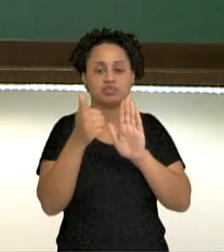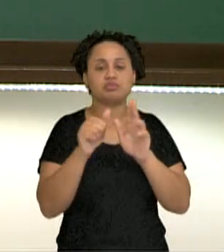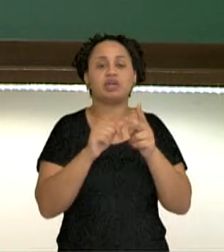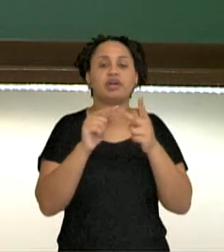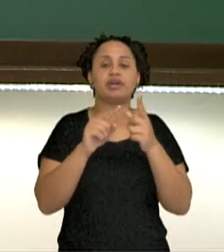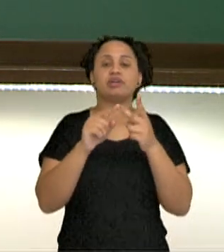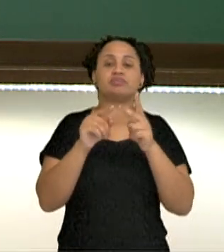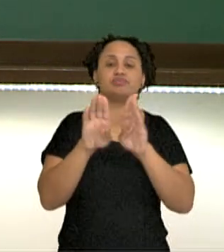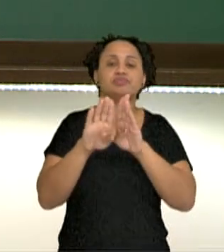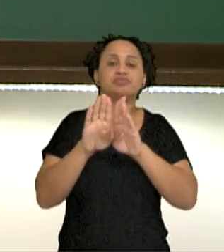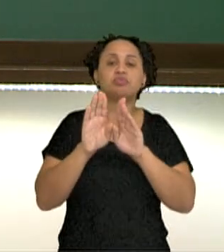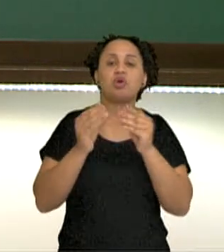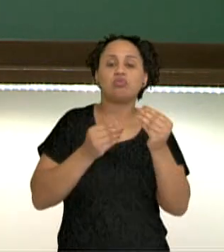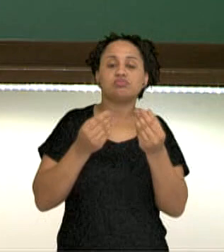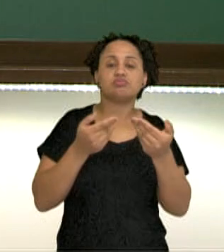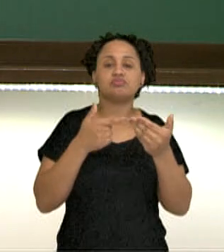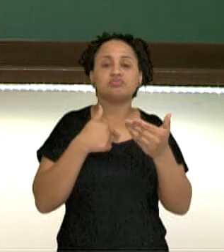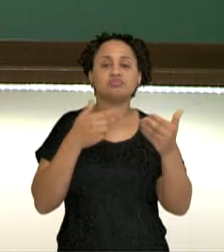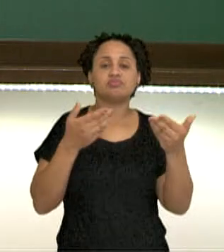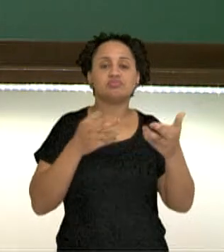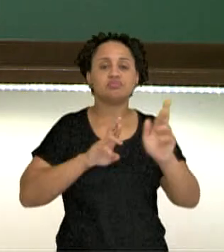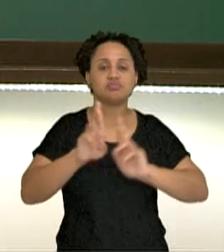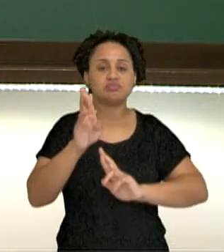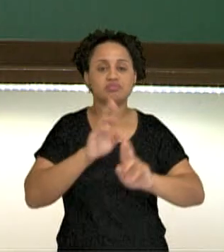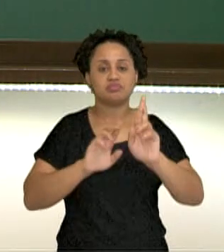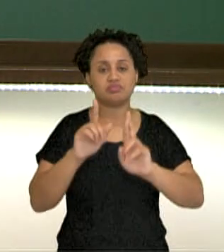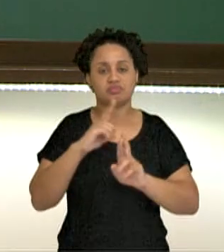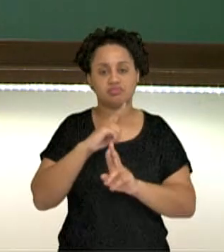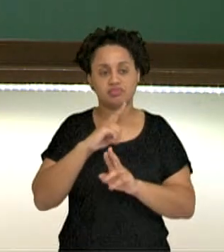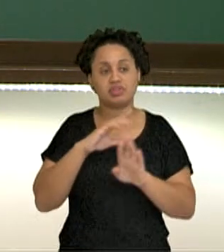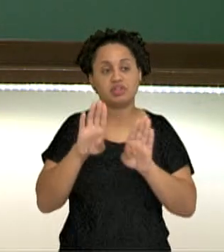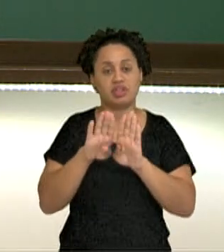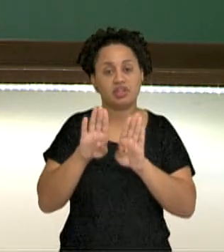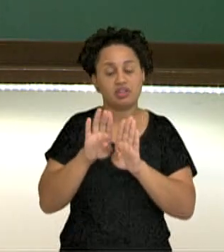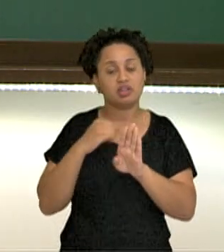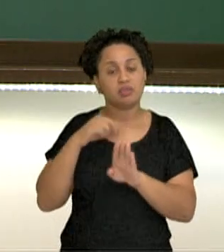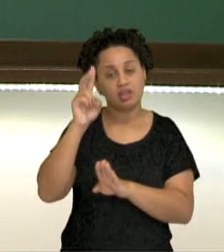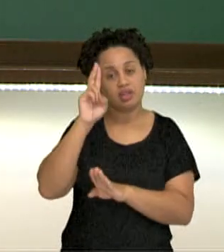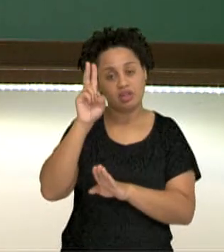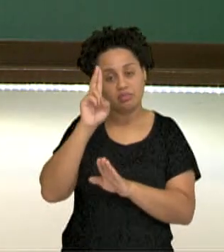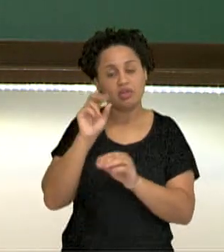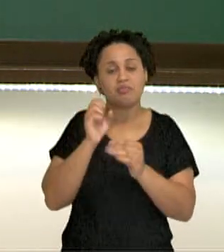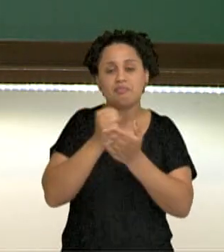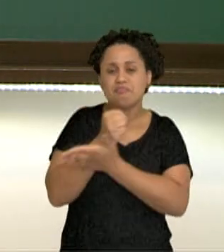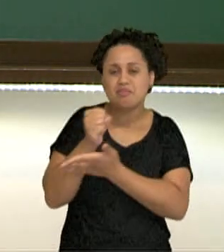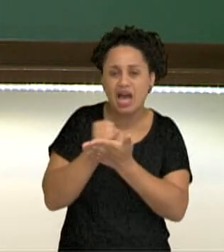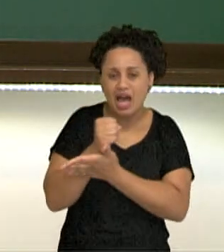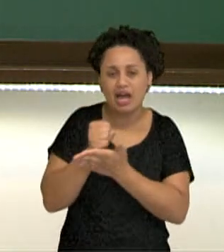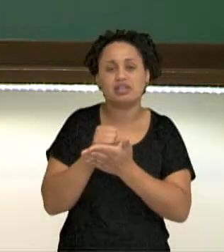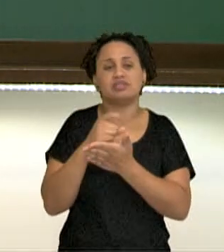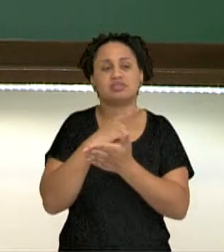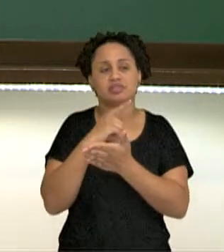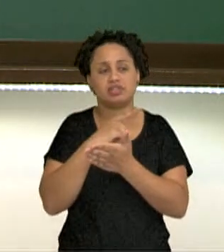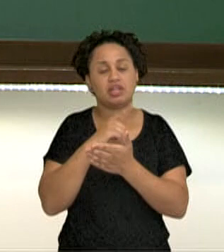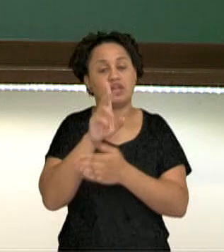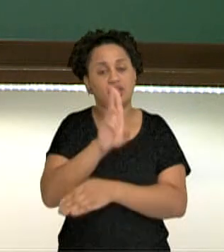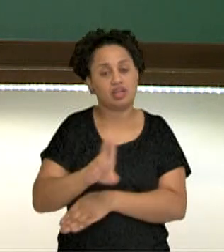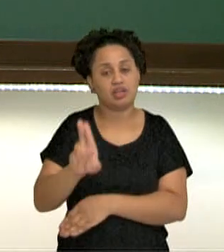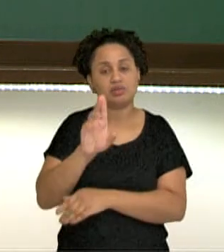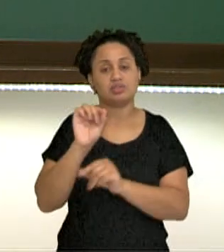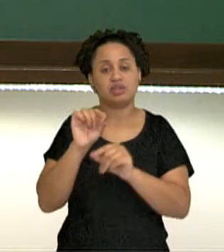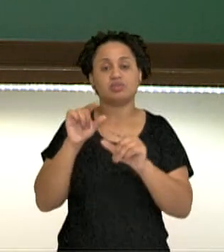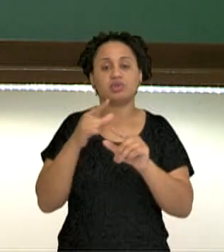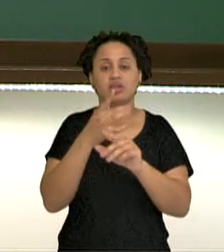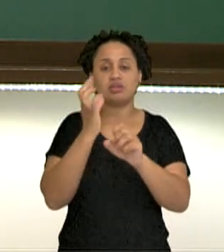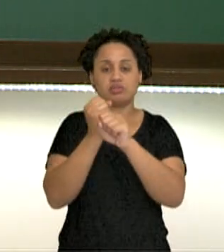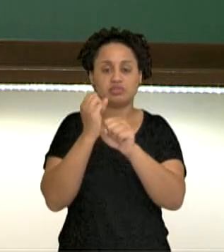sinais dessas relações e retomamos a relação fundamental da trigonometria, que é bastante usada no cálculo